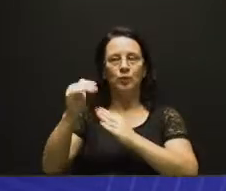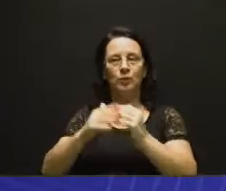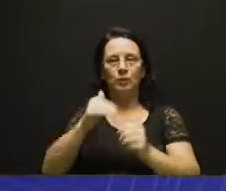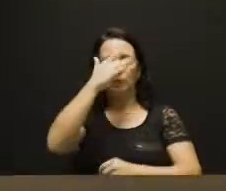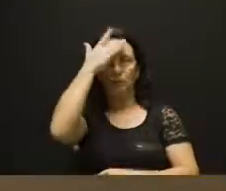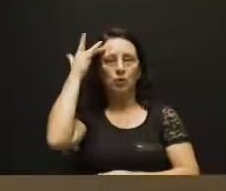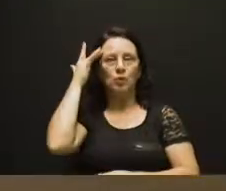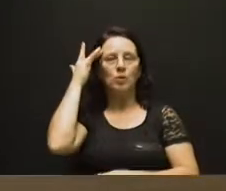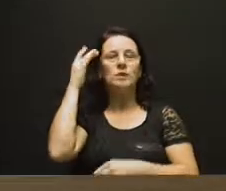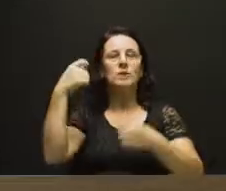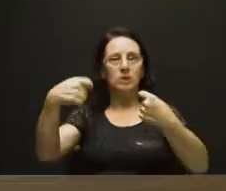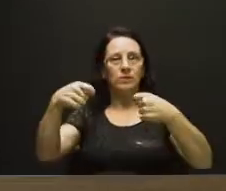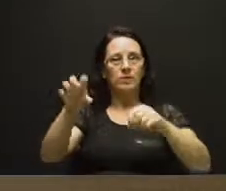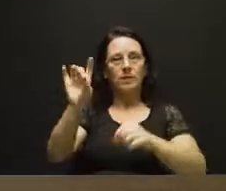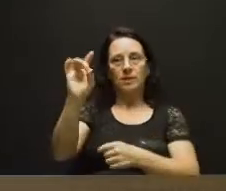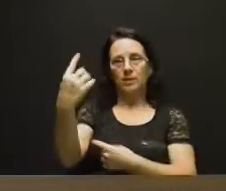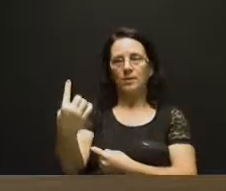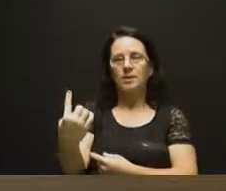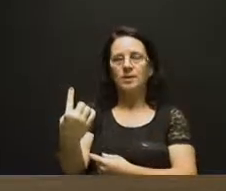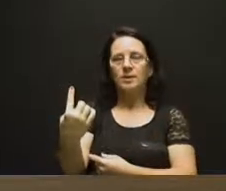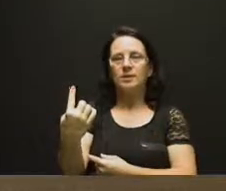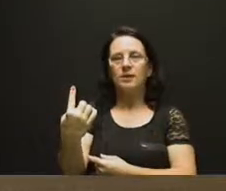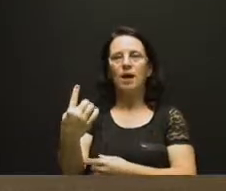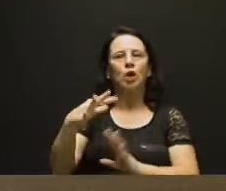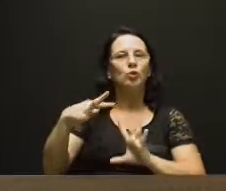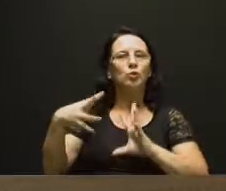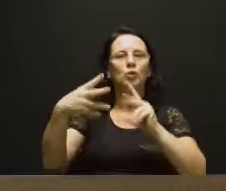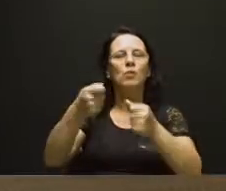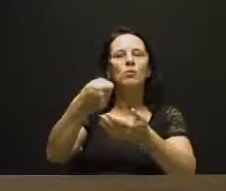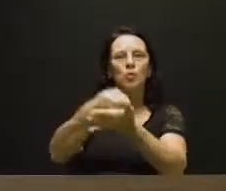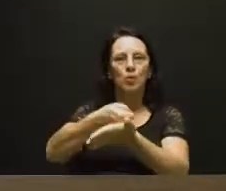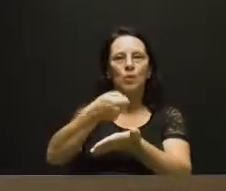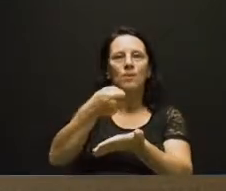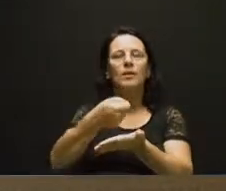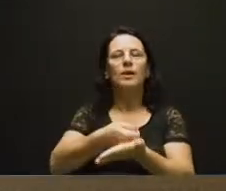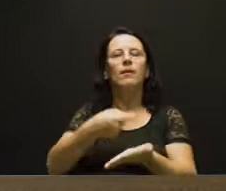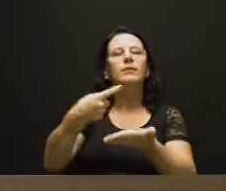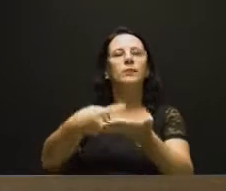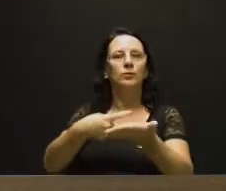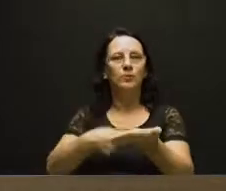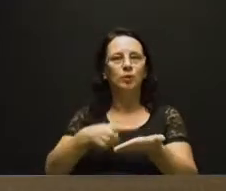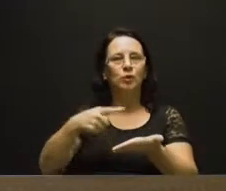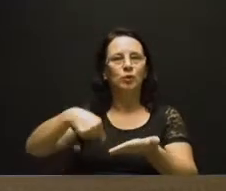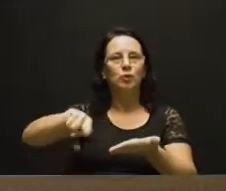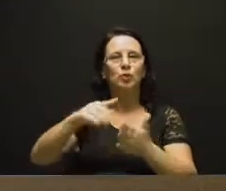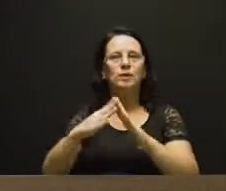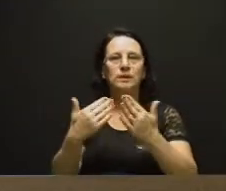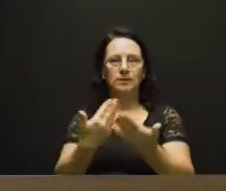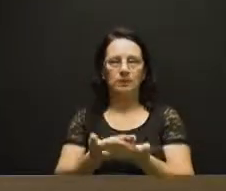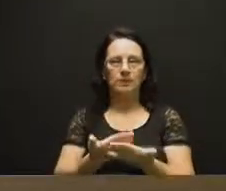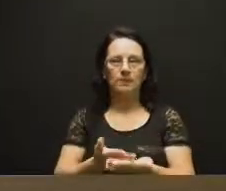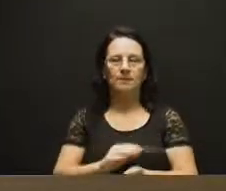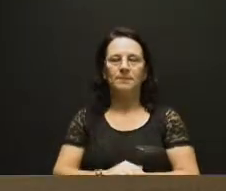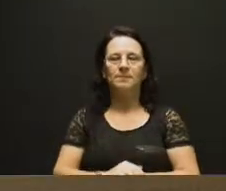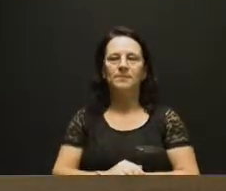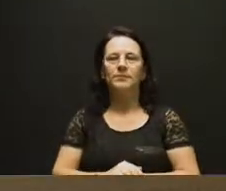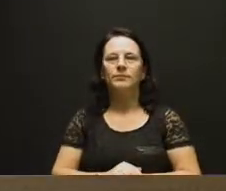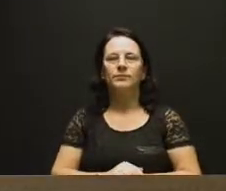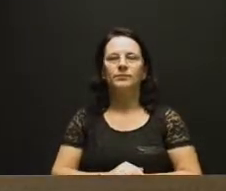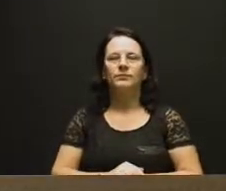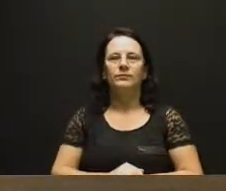necessidade específica ele é totalmente obrigatório em todas as unidades de ensino pode passar